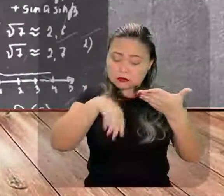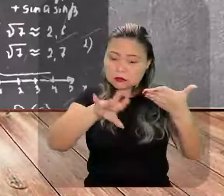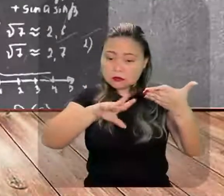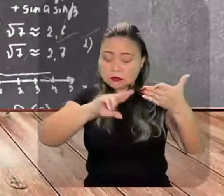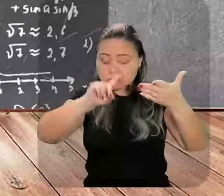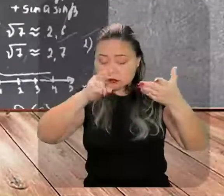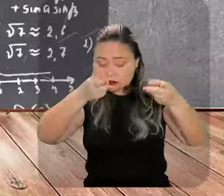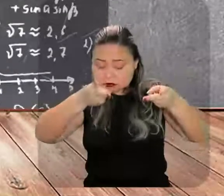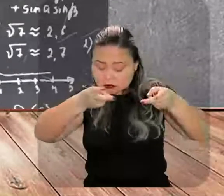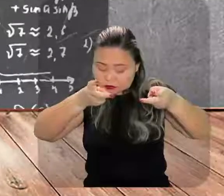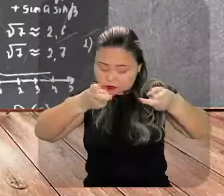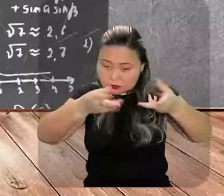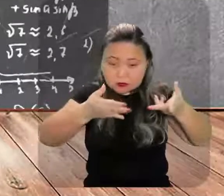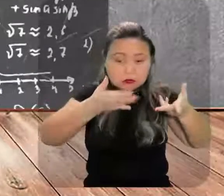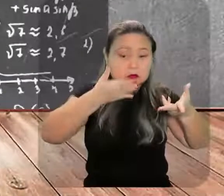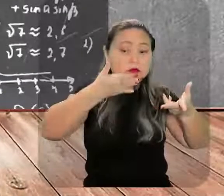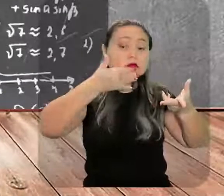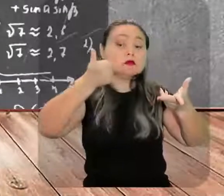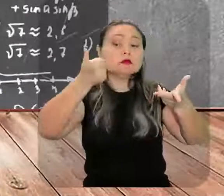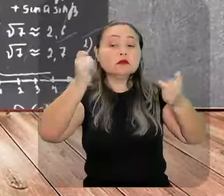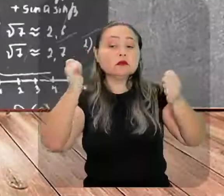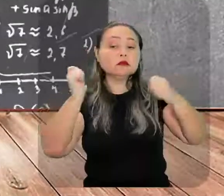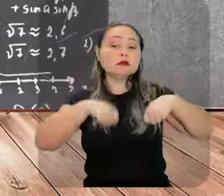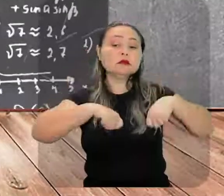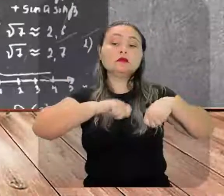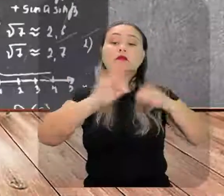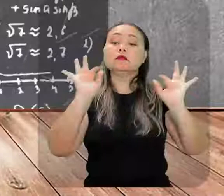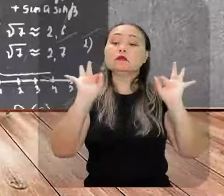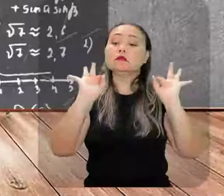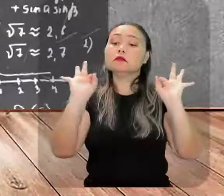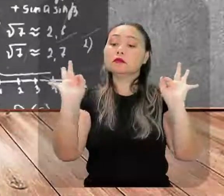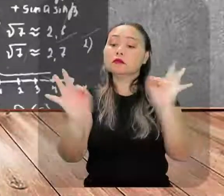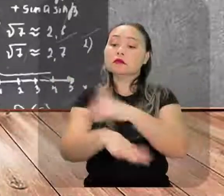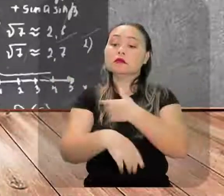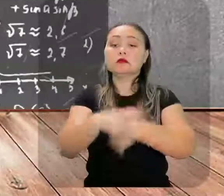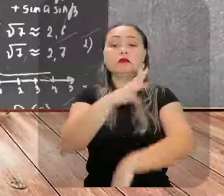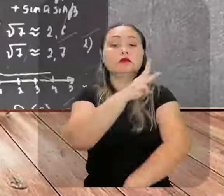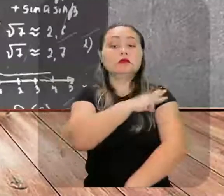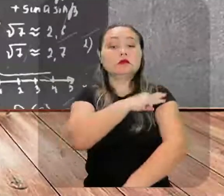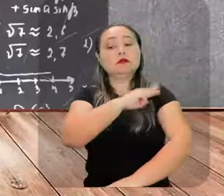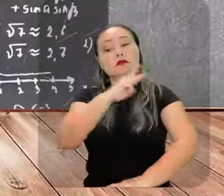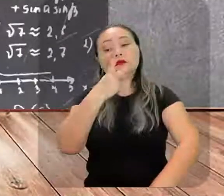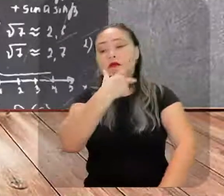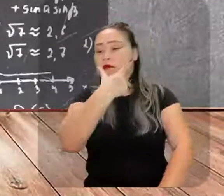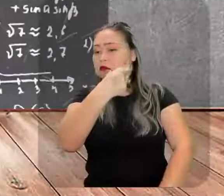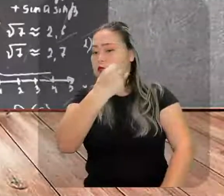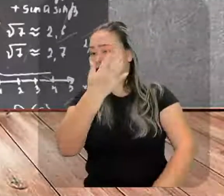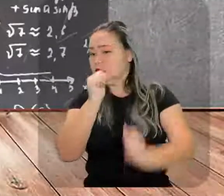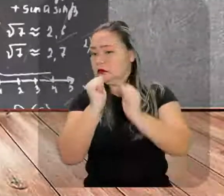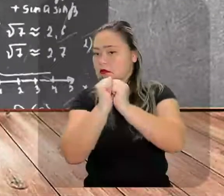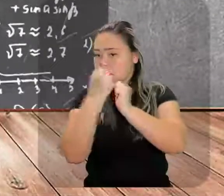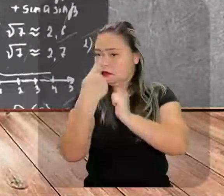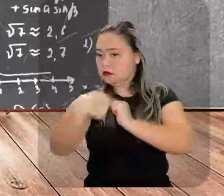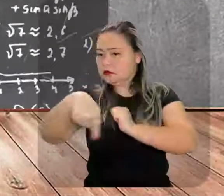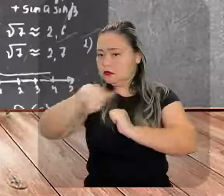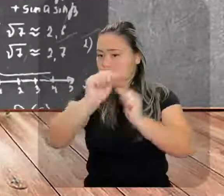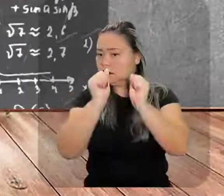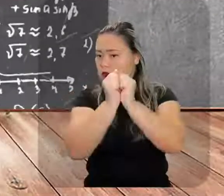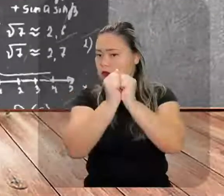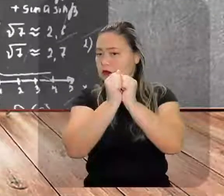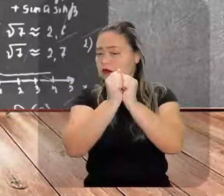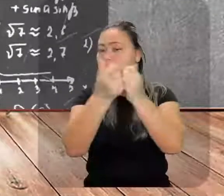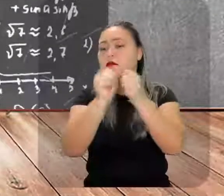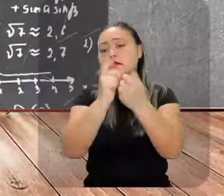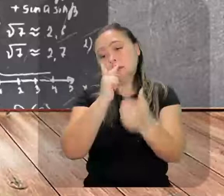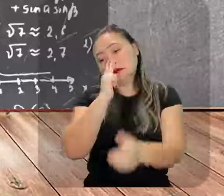melhor maneira possível e encerrar o terceiro ano aí com sucesso, com êxito aí, junto com vocês, tá bom? Vamos lá, então.